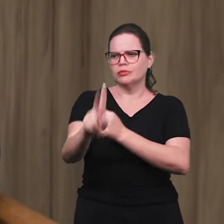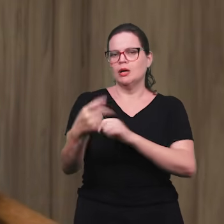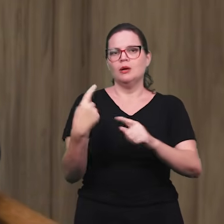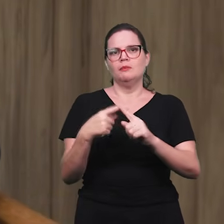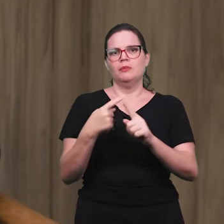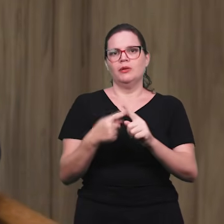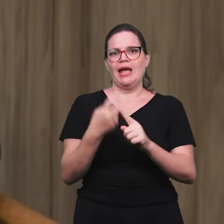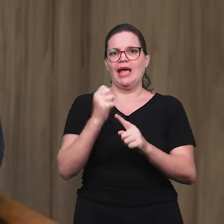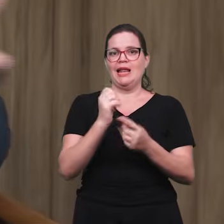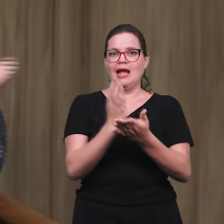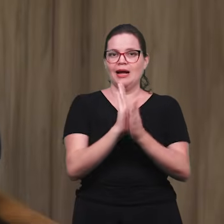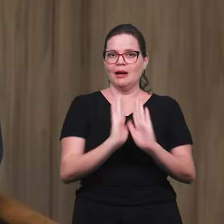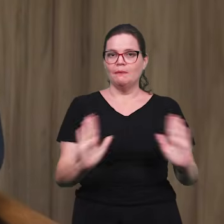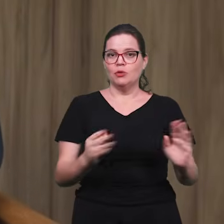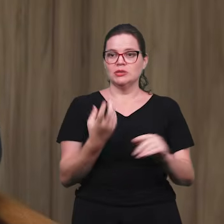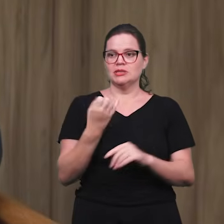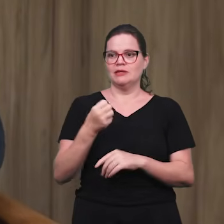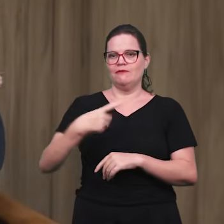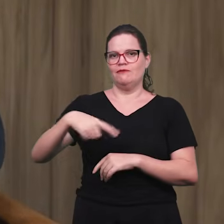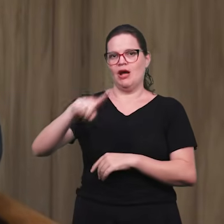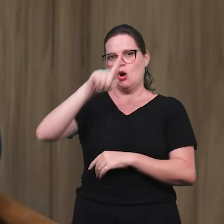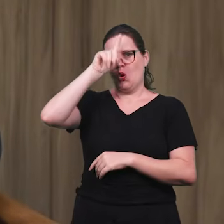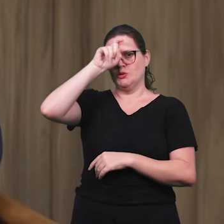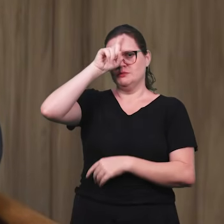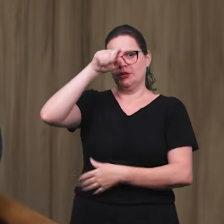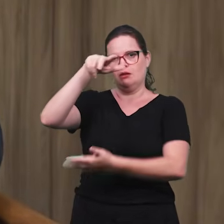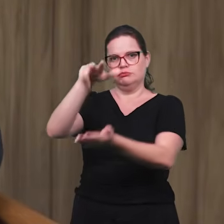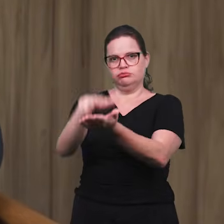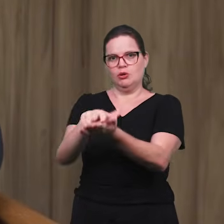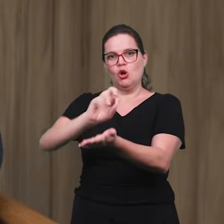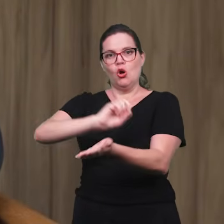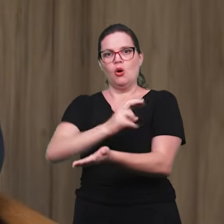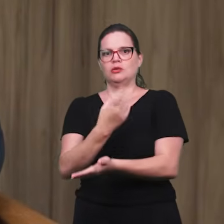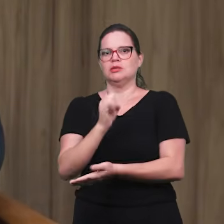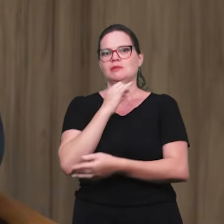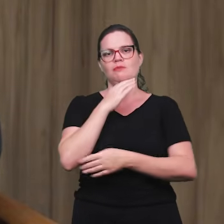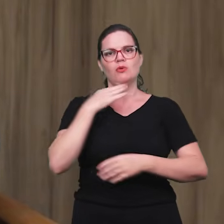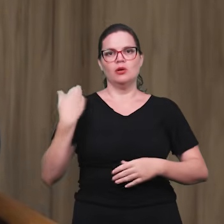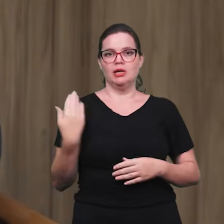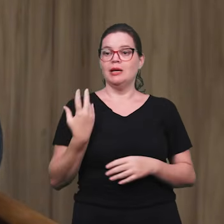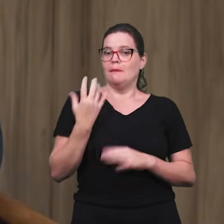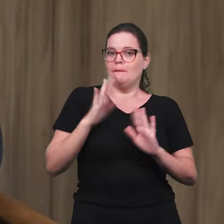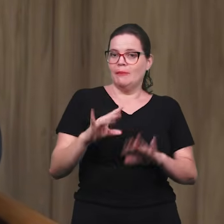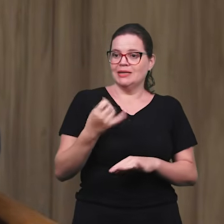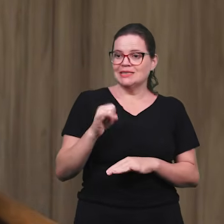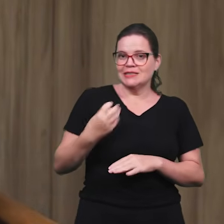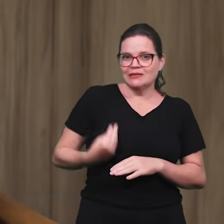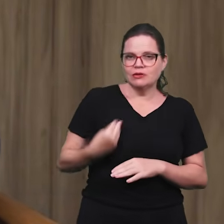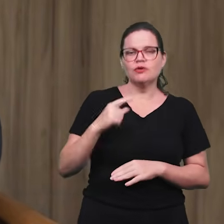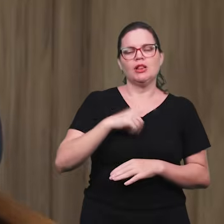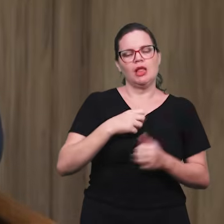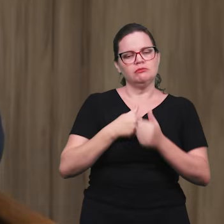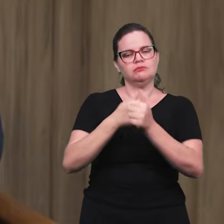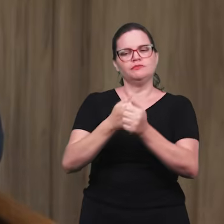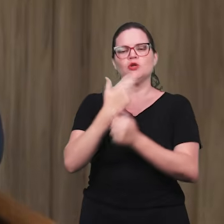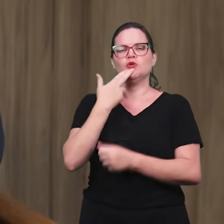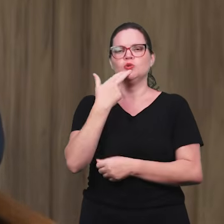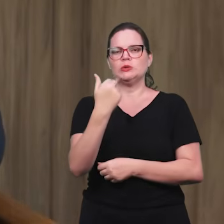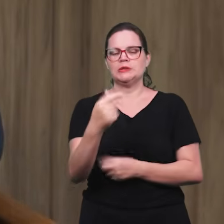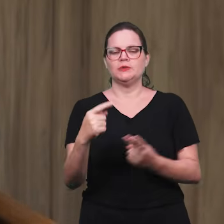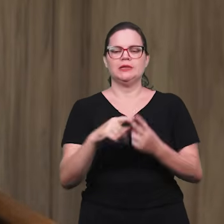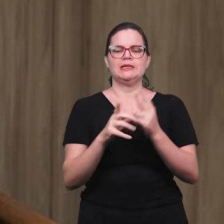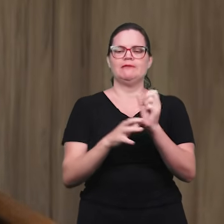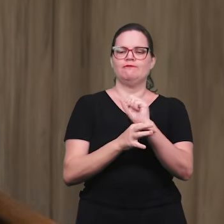programa para uma internação ou para fim de vida. Então, enquanto existe vida, tem acompanhamento de nutricionista, de fisioterapeuta,